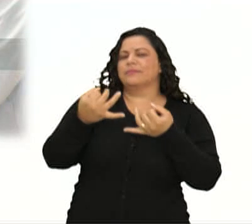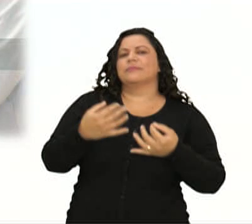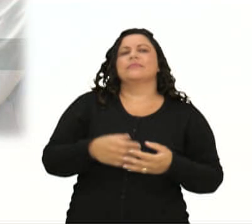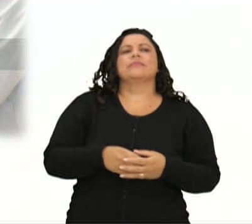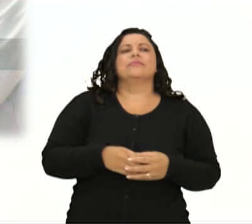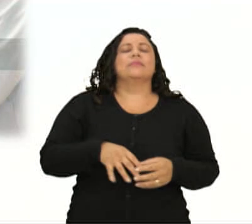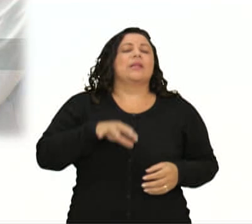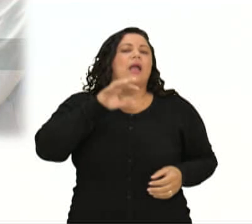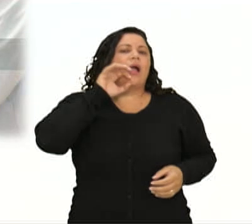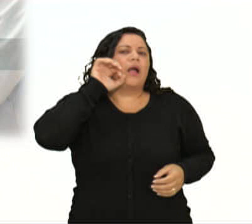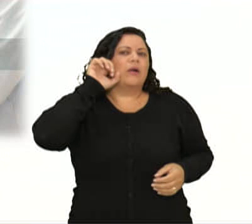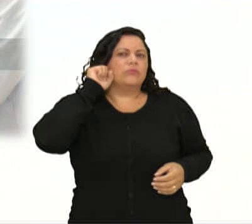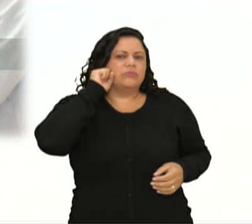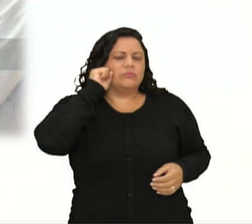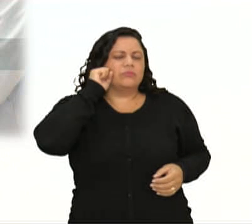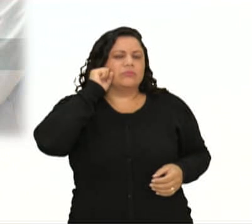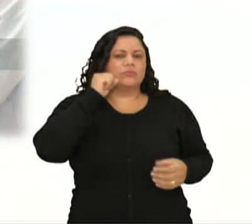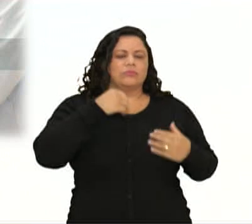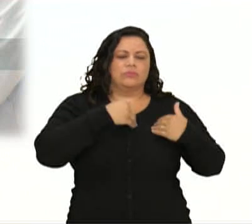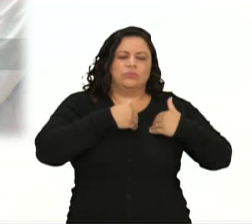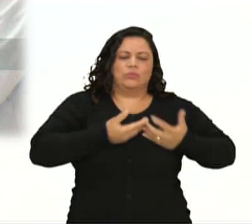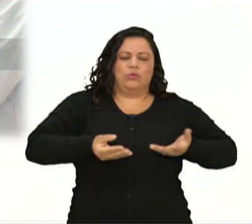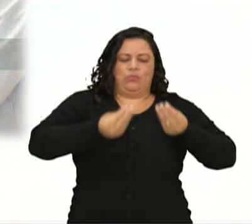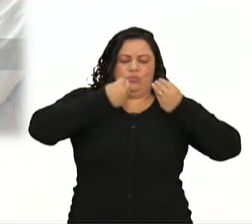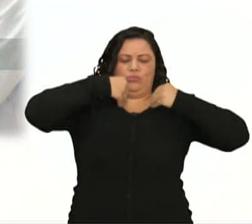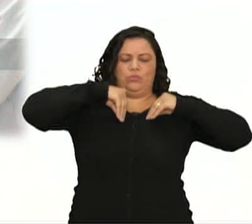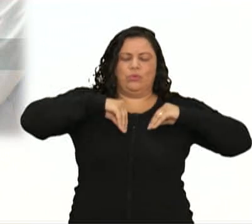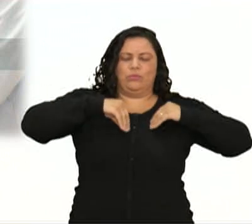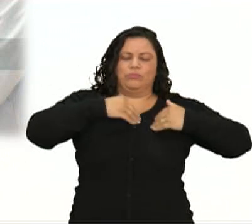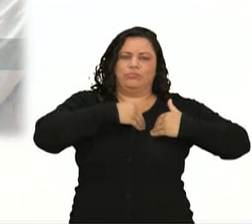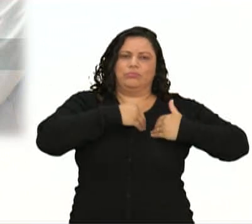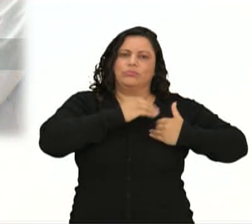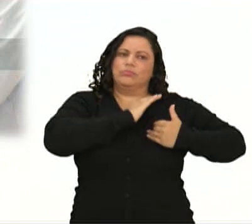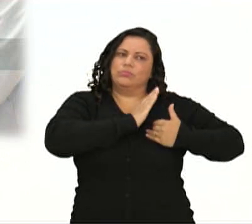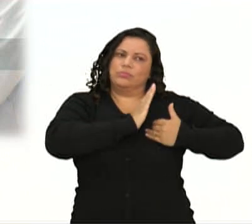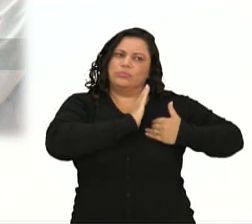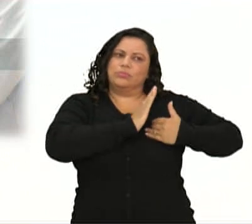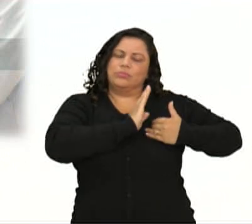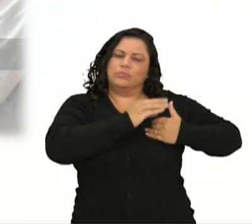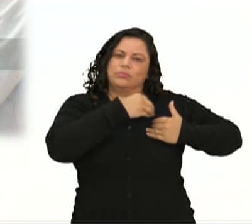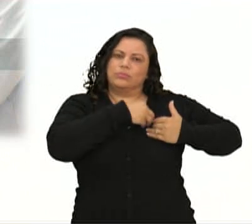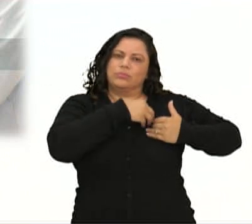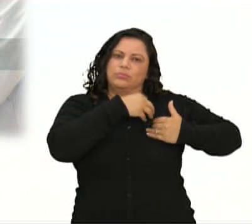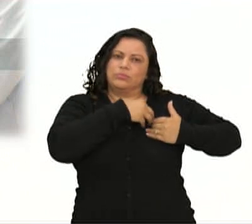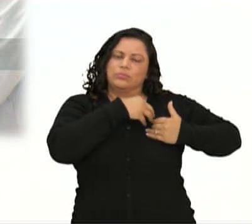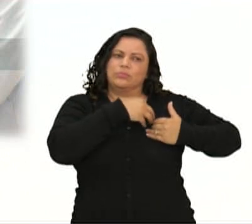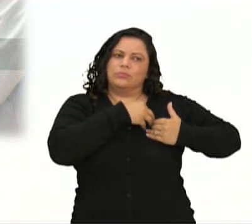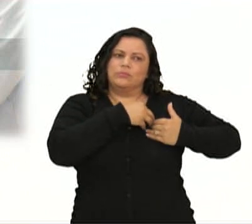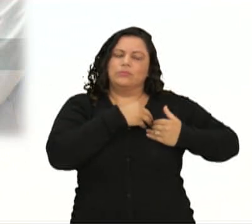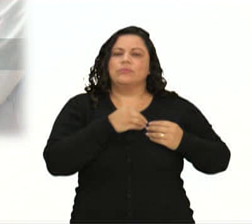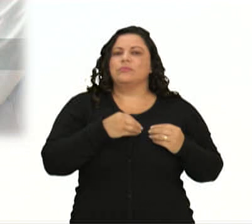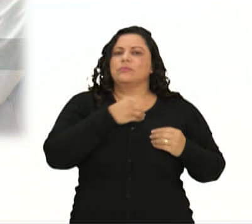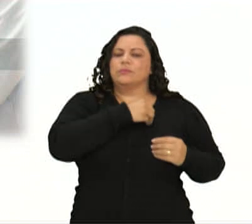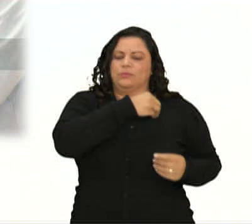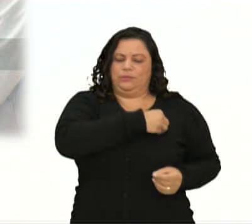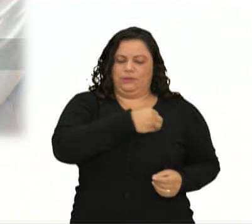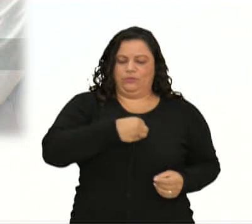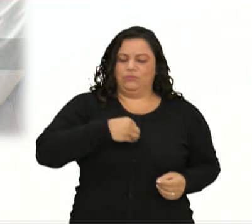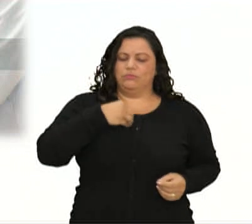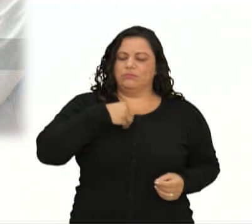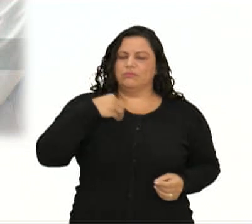auscultar é ouvir o som dos órgãos internos, como o coração. E o estetoscópio é o instrumento usado